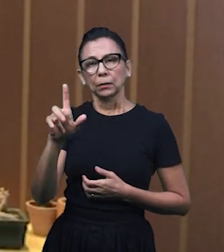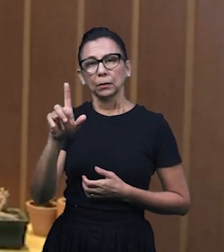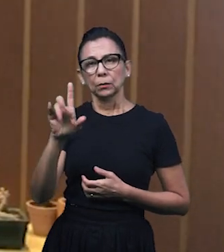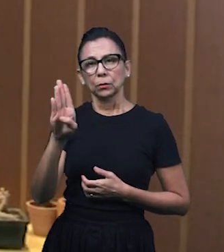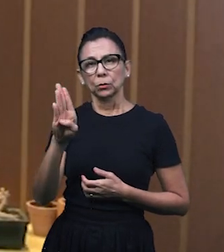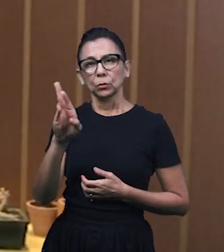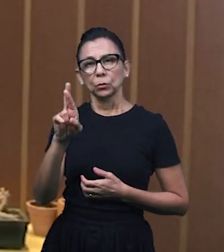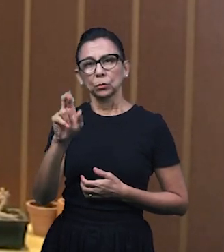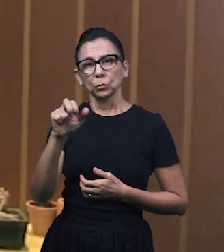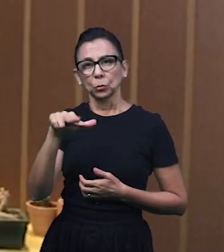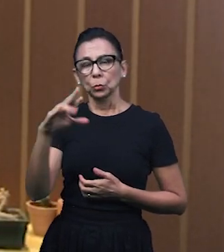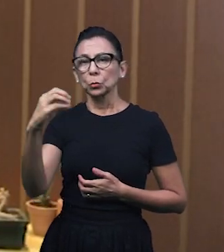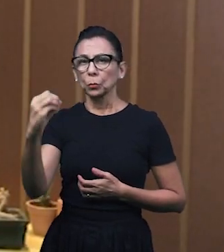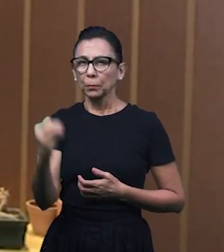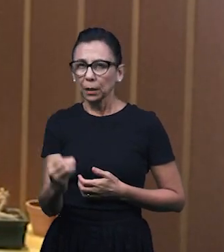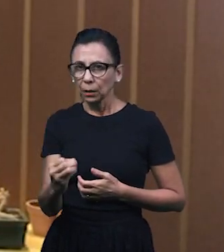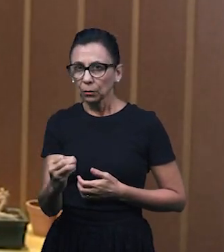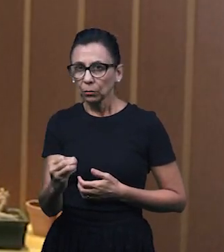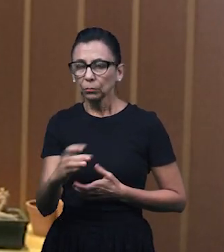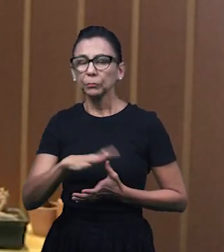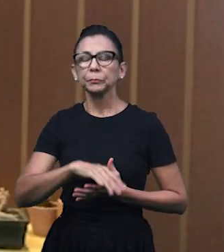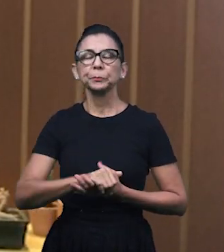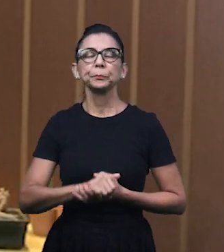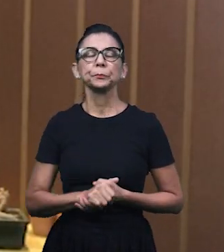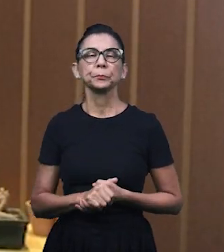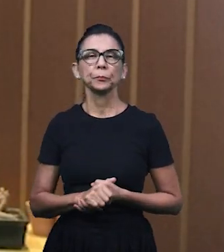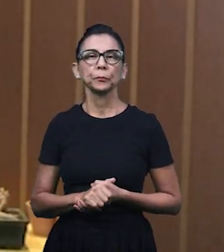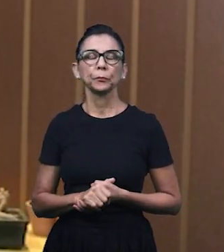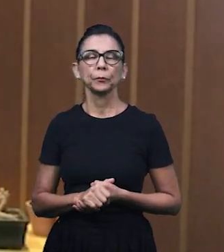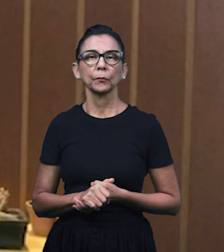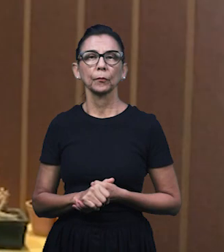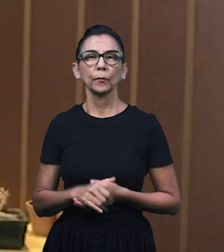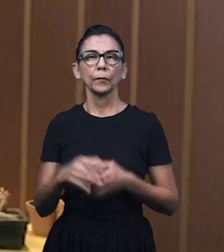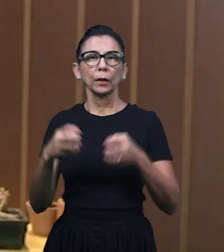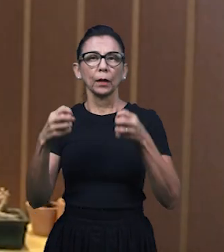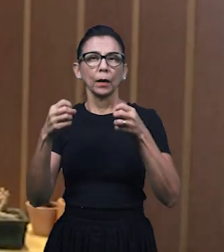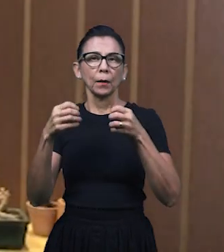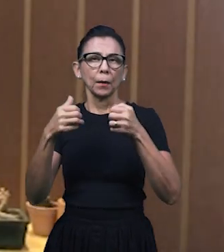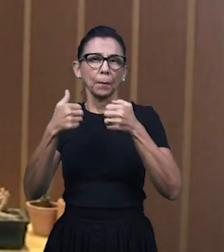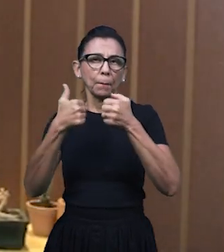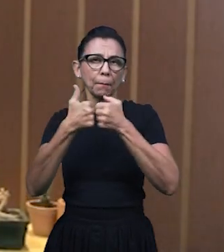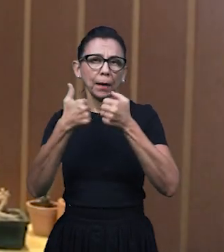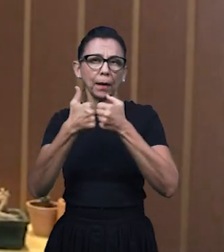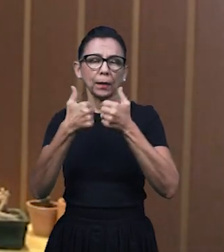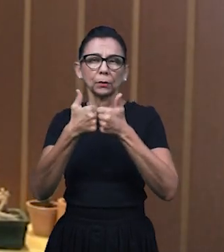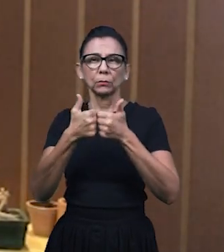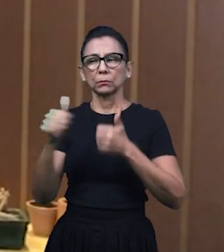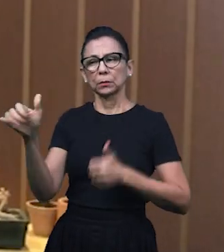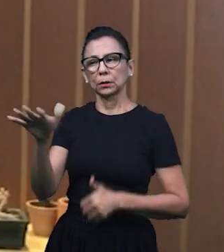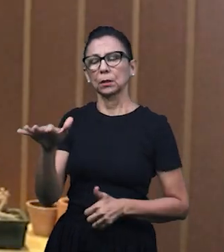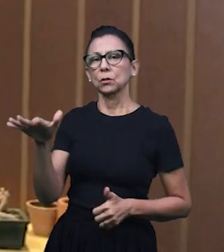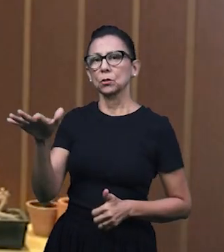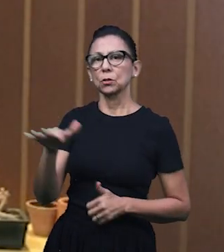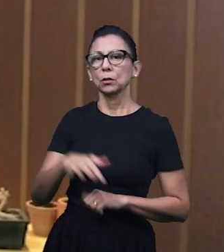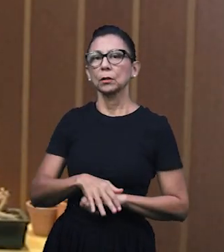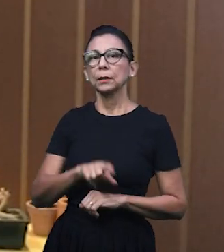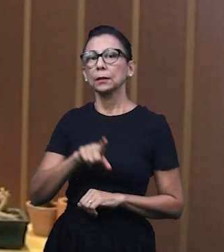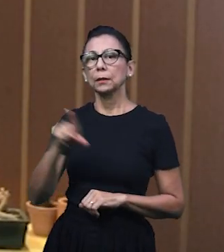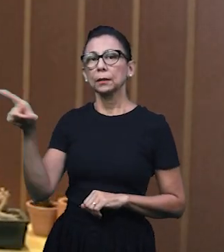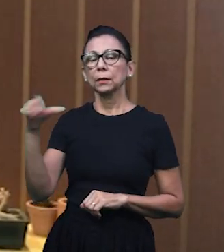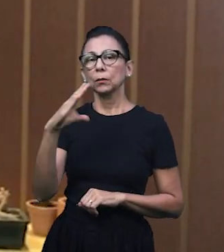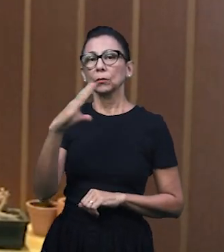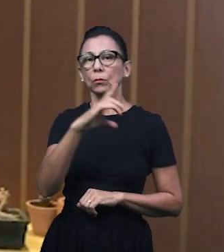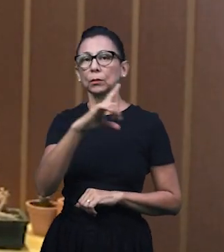da nossa região, e nós até queremos chamar o pastor Valmir, que é o coordenador daquela